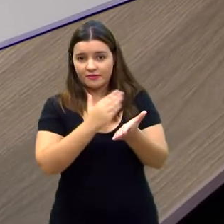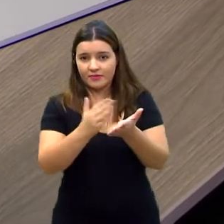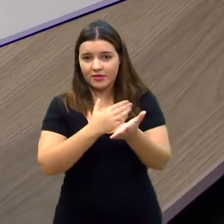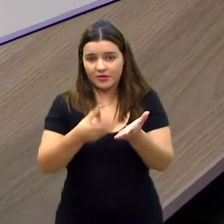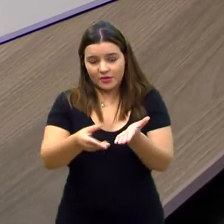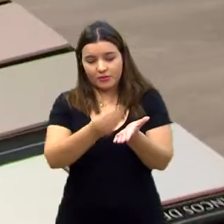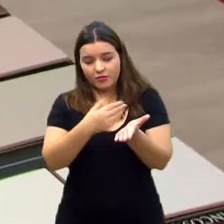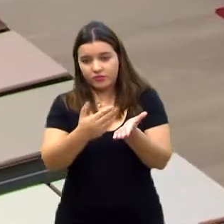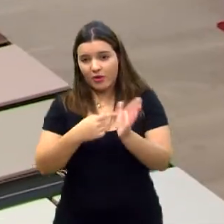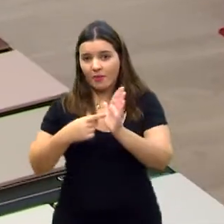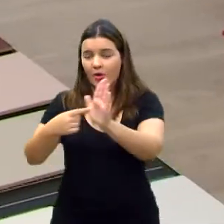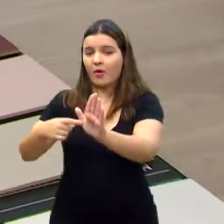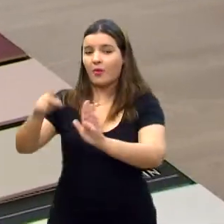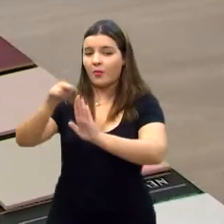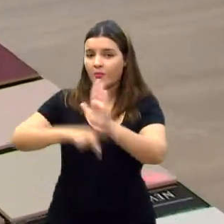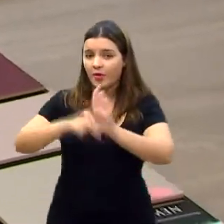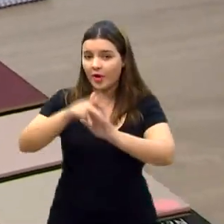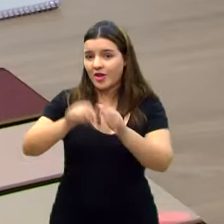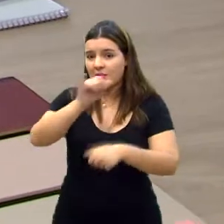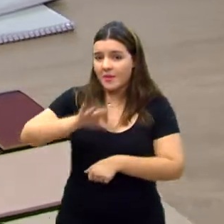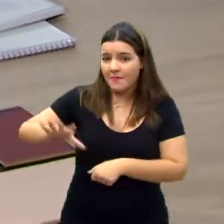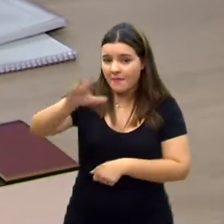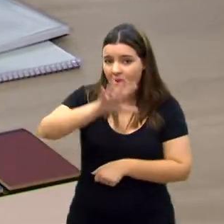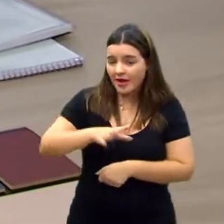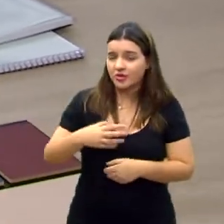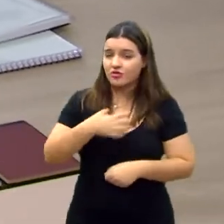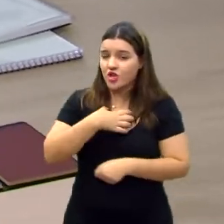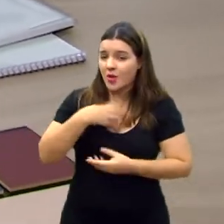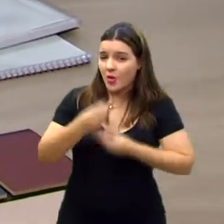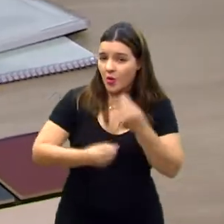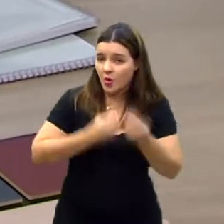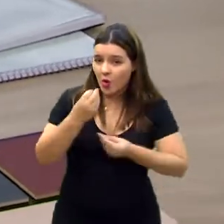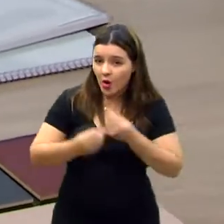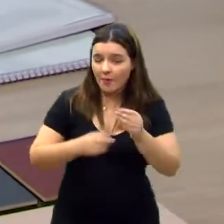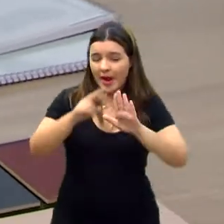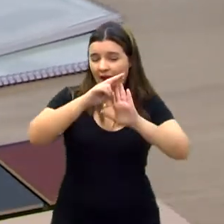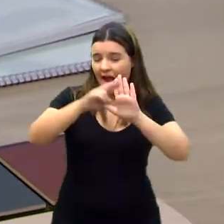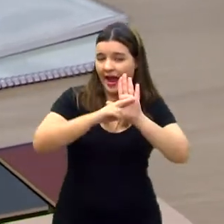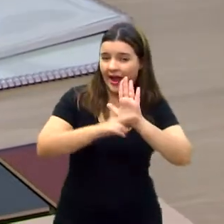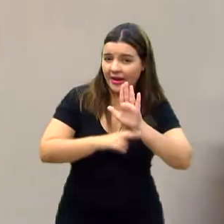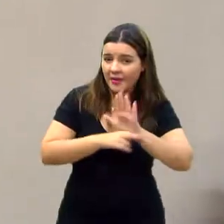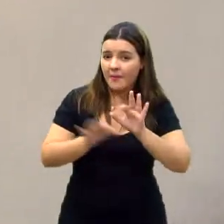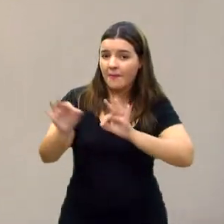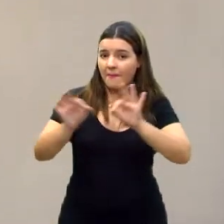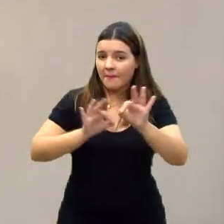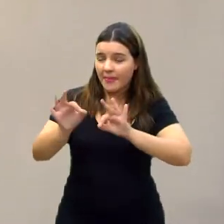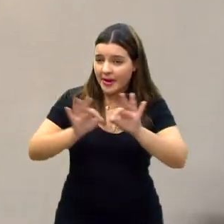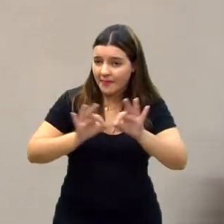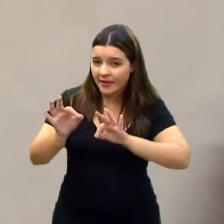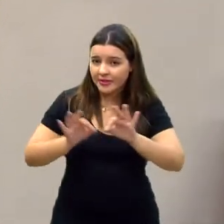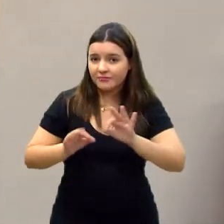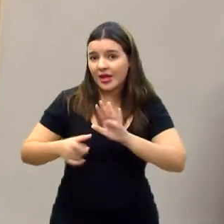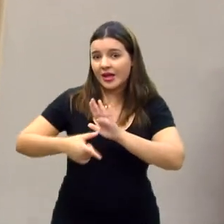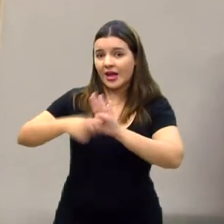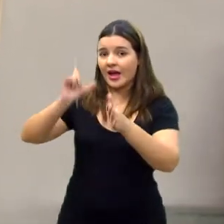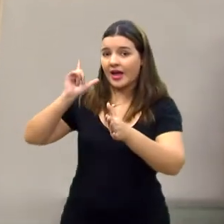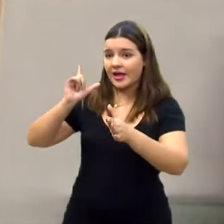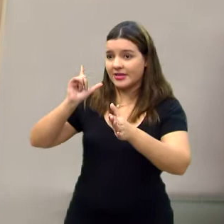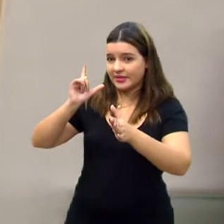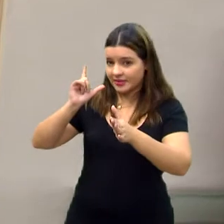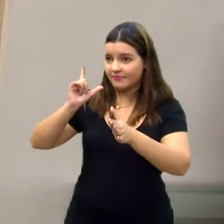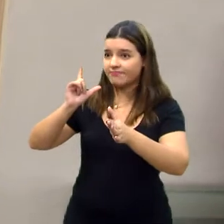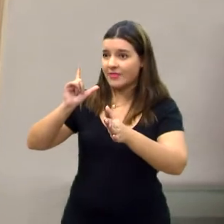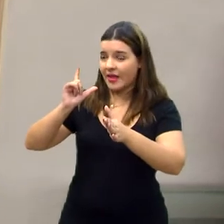ficando tão completos que ele se transforma em livros de imagens de definições técnicas tudo preparado